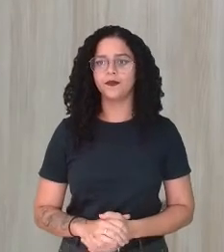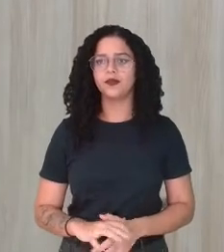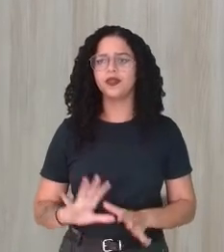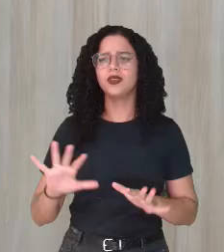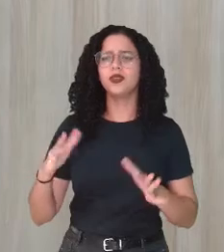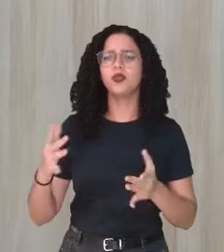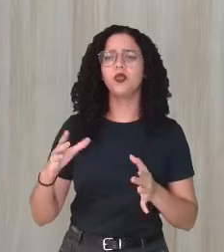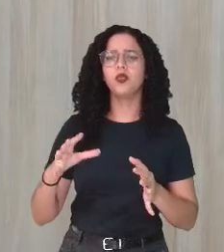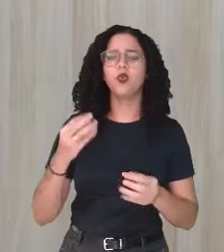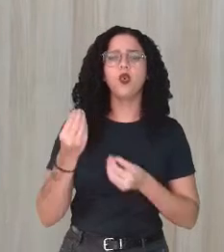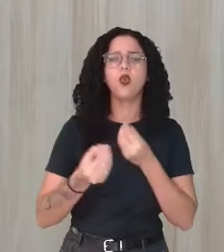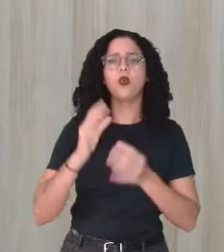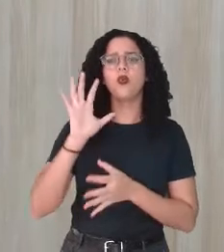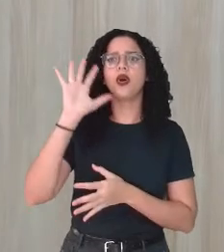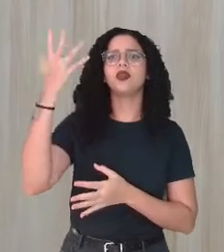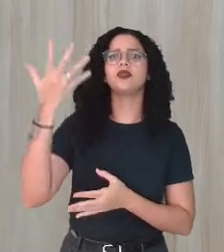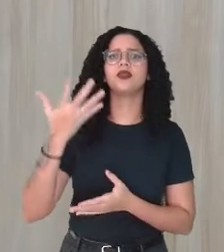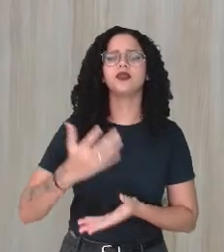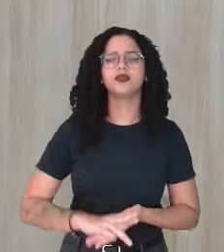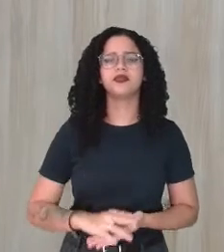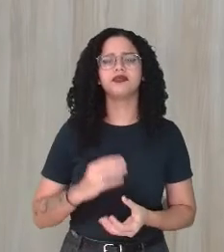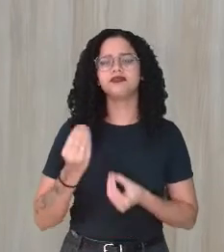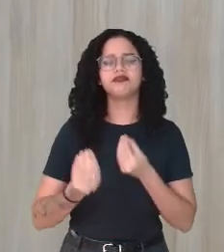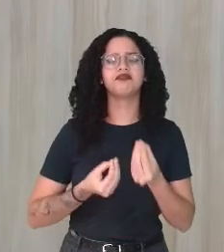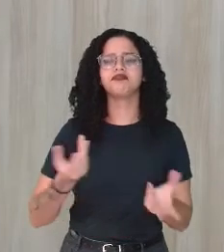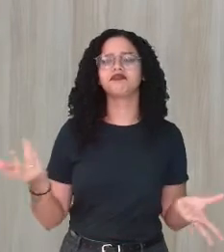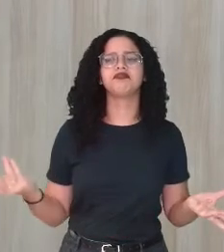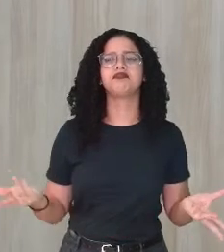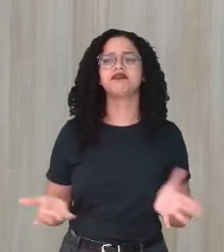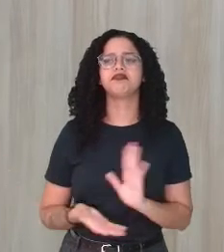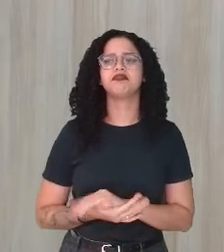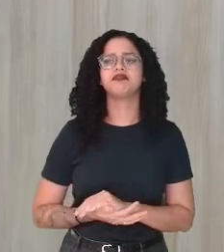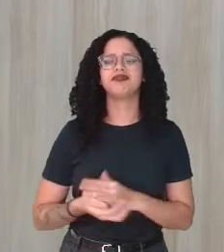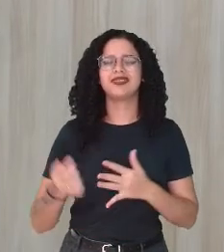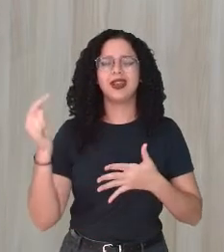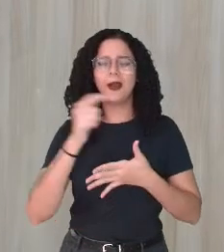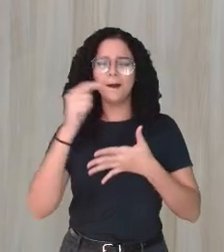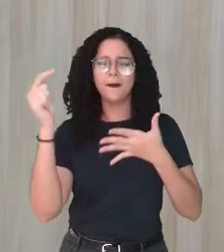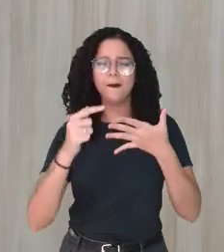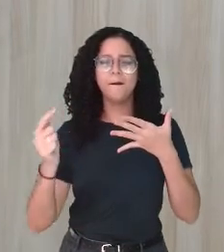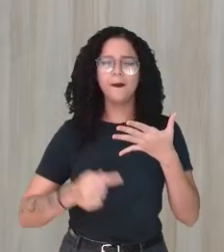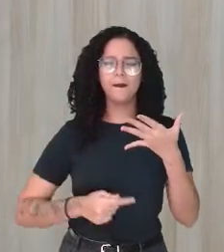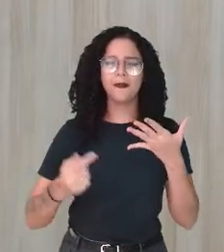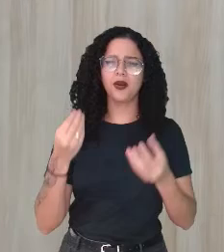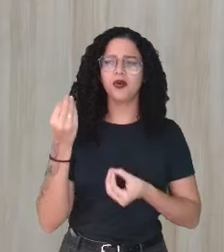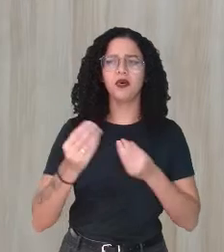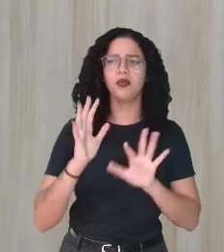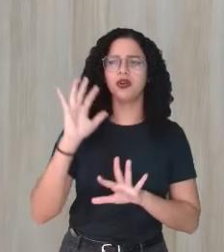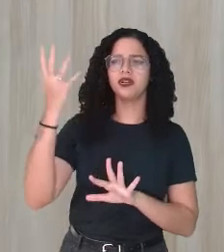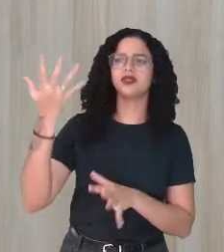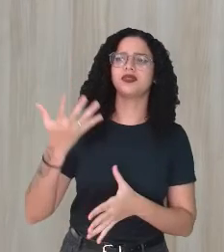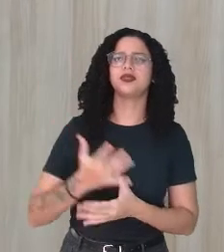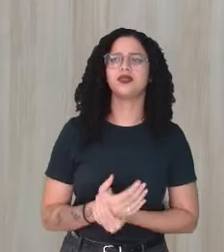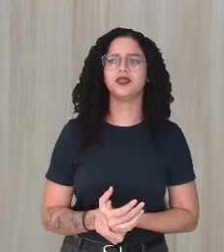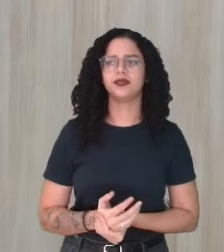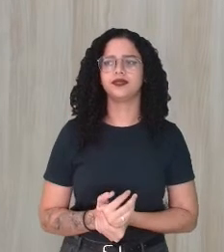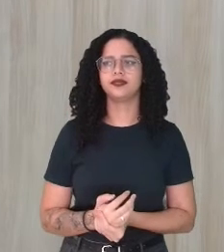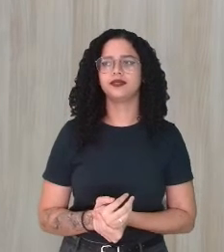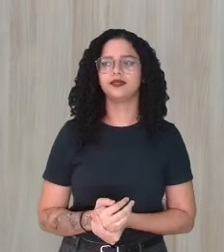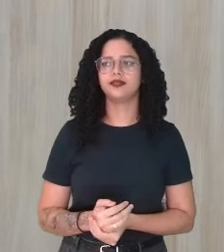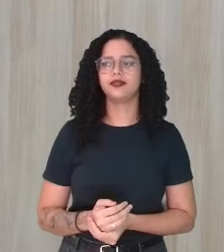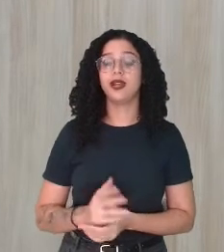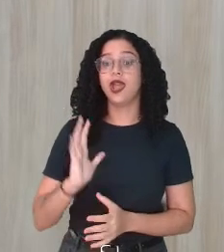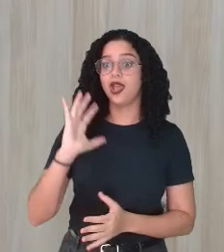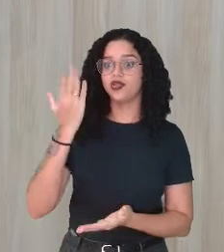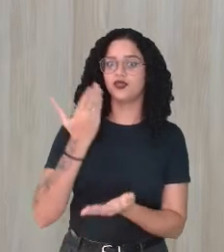que soluções, né? Gente, como é que a gente resolve essas questões todas, hein? A gente resolve isso estudando,